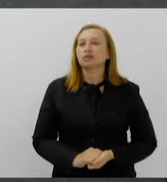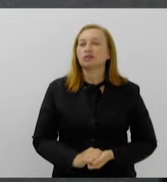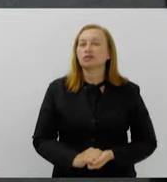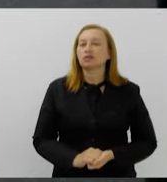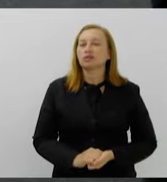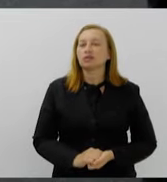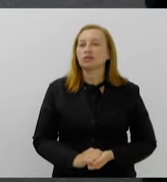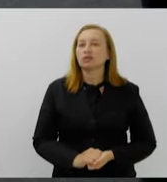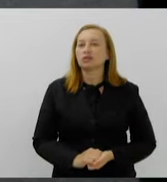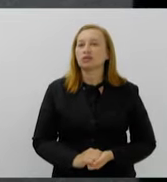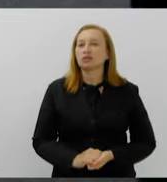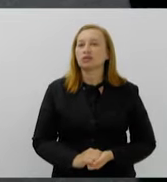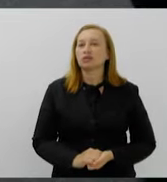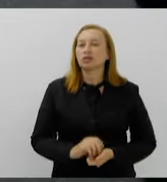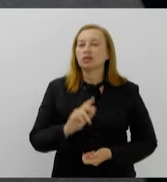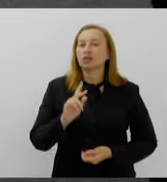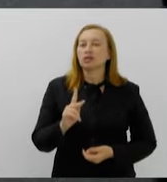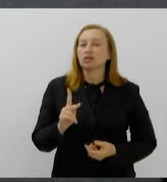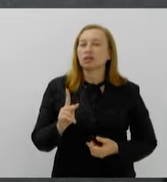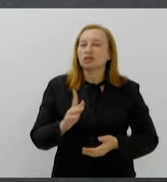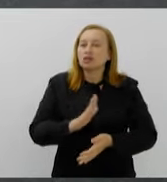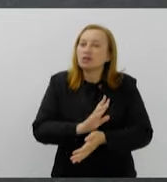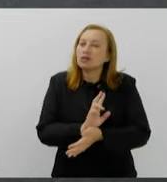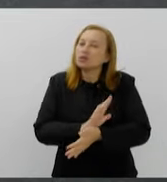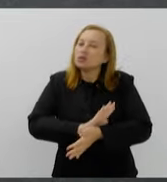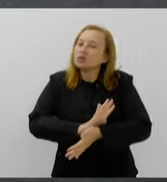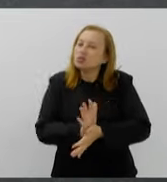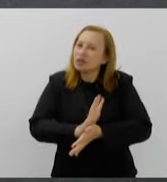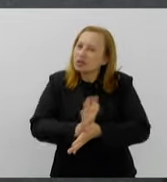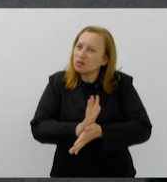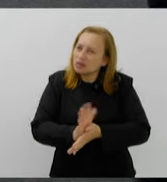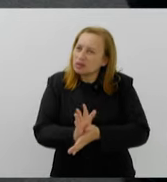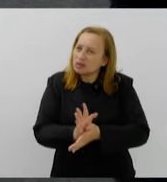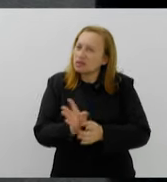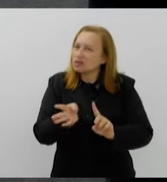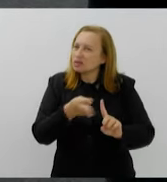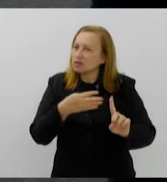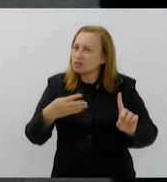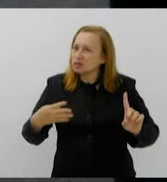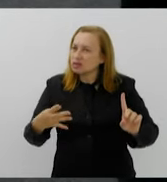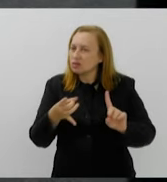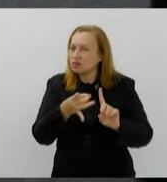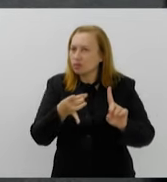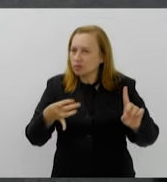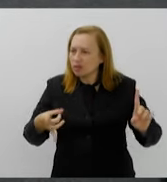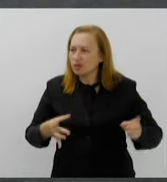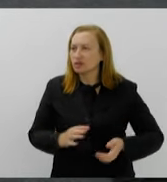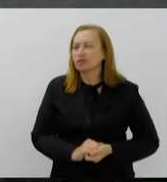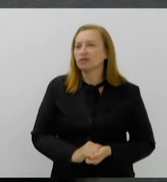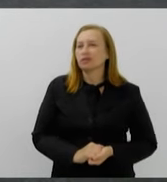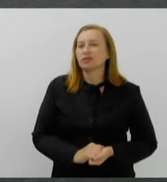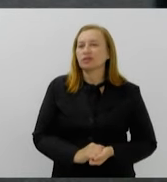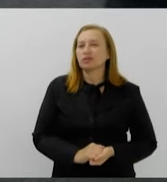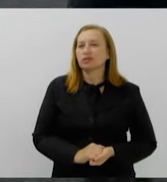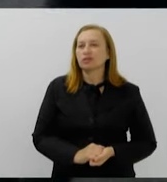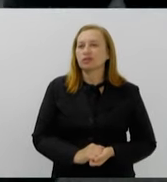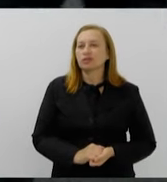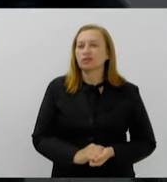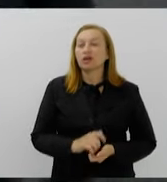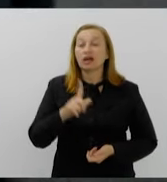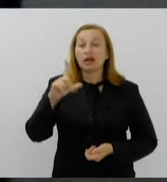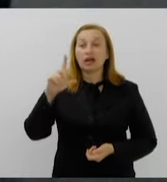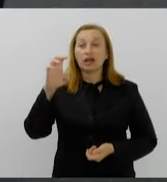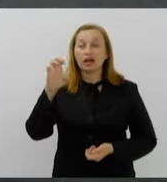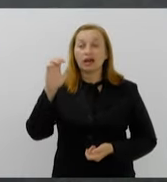os jargões racistas machistas LGBT fóbicos e o Leandro Carvalho